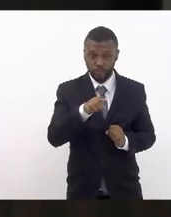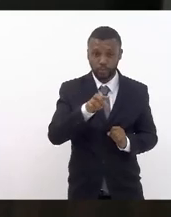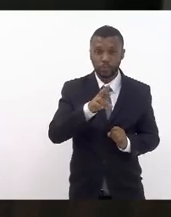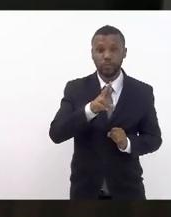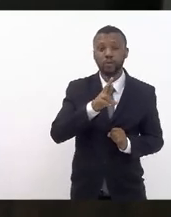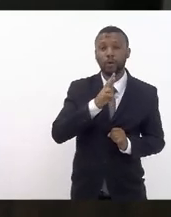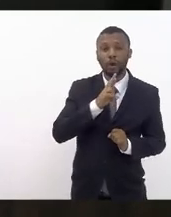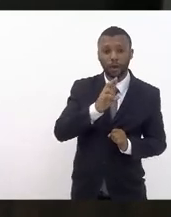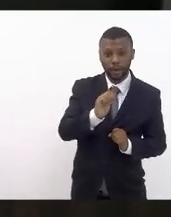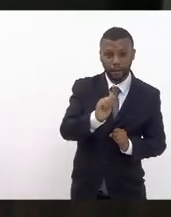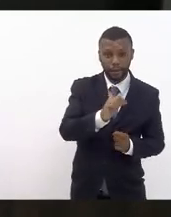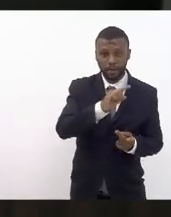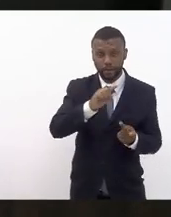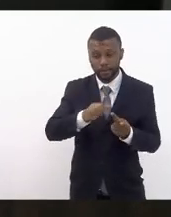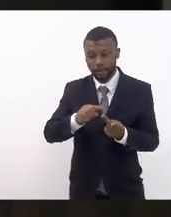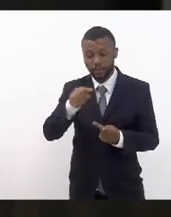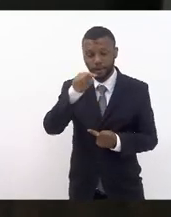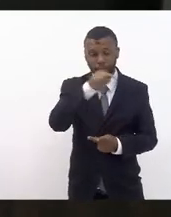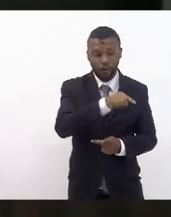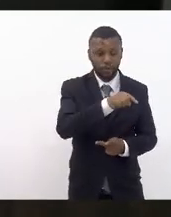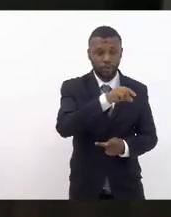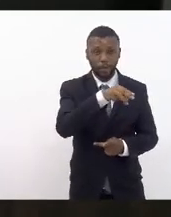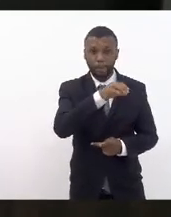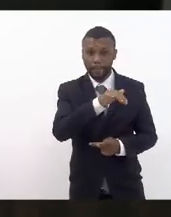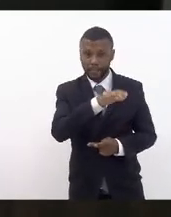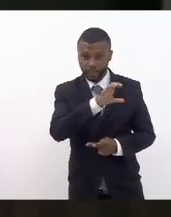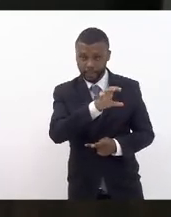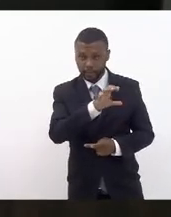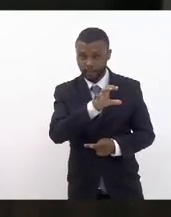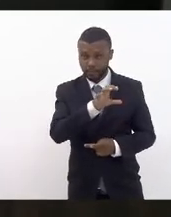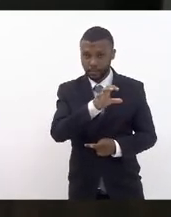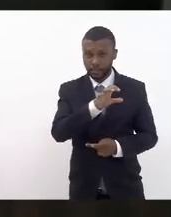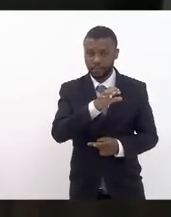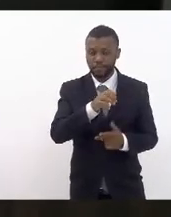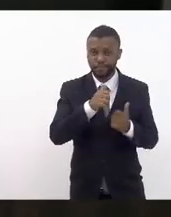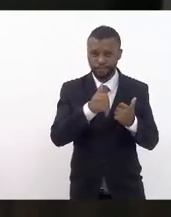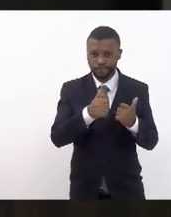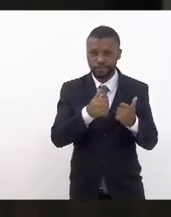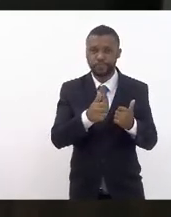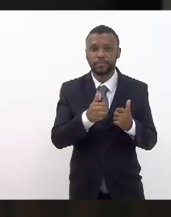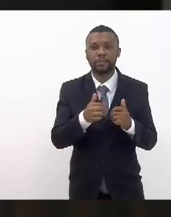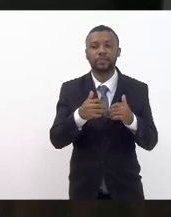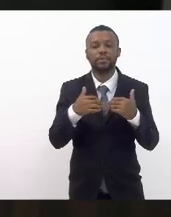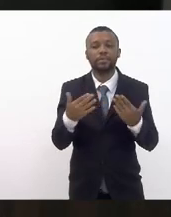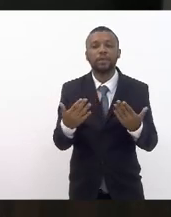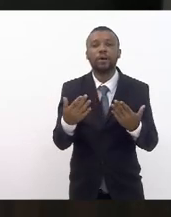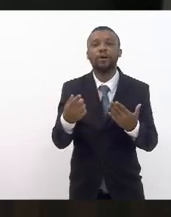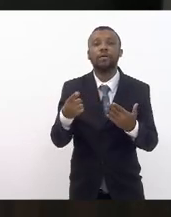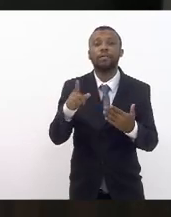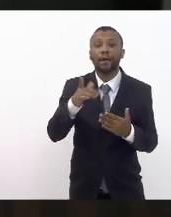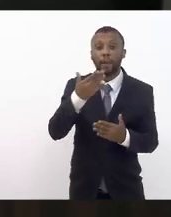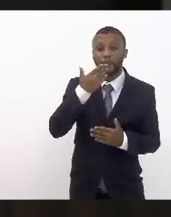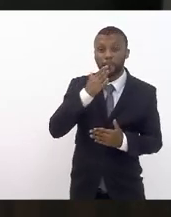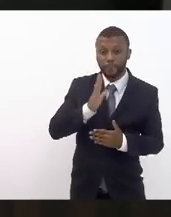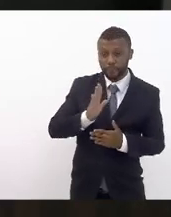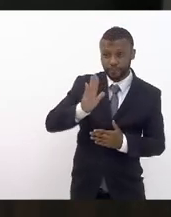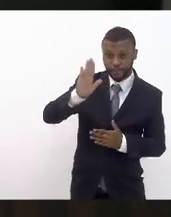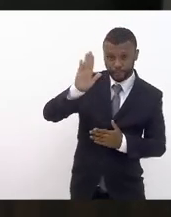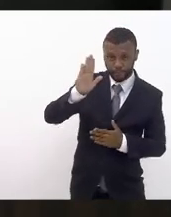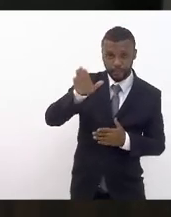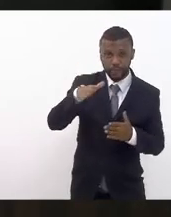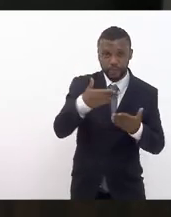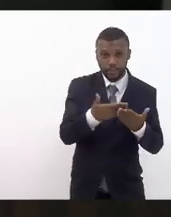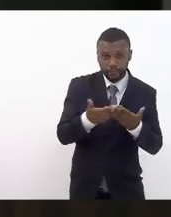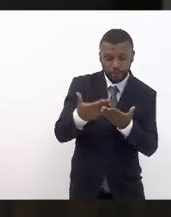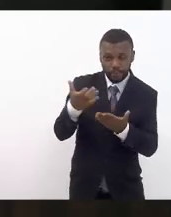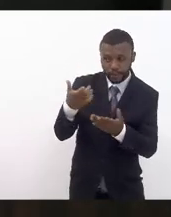depois volta para o Mink. Aí, Vossa Excelência, fica atrás também, por favor. Então, vai fazer encaminhamento. A Lucinha